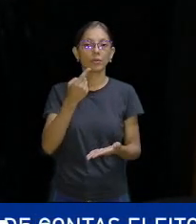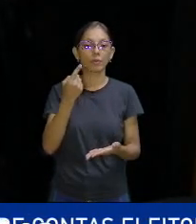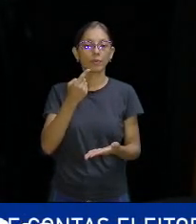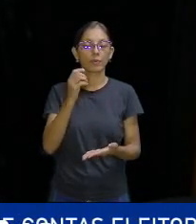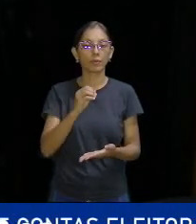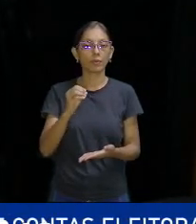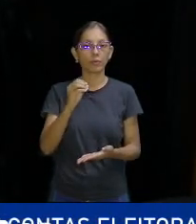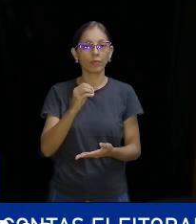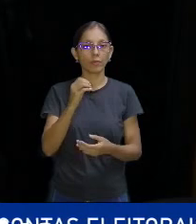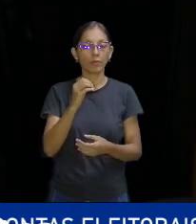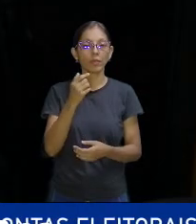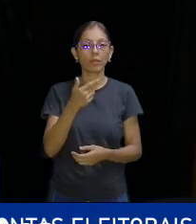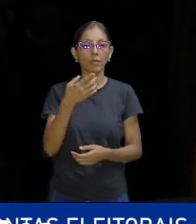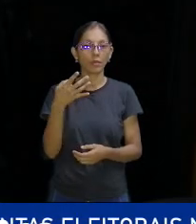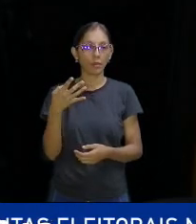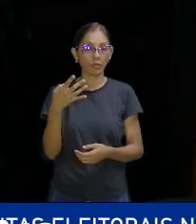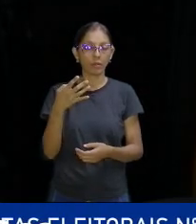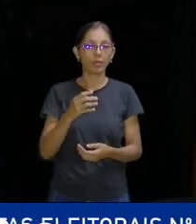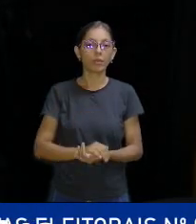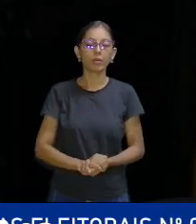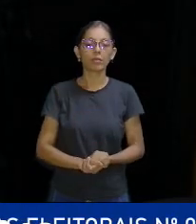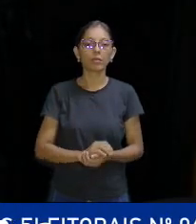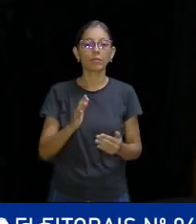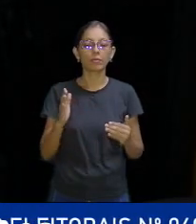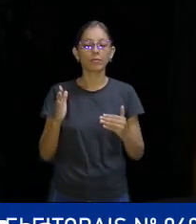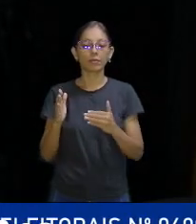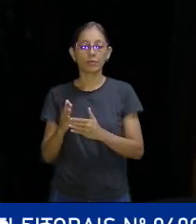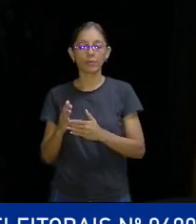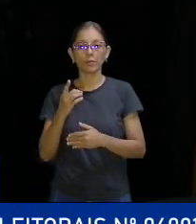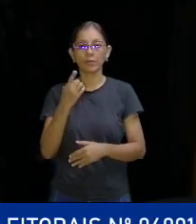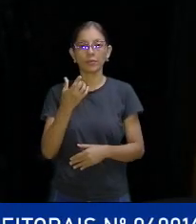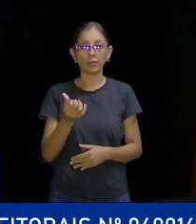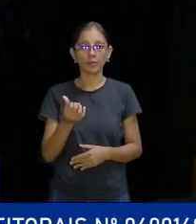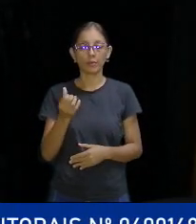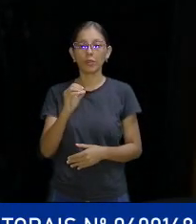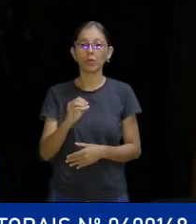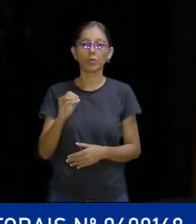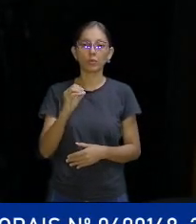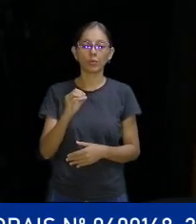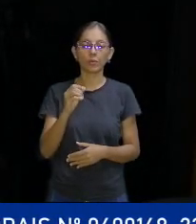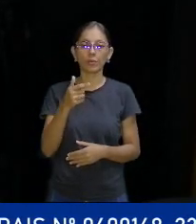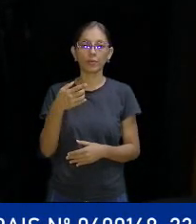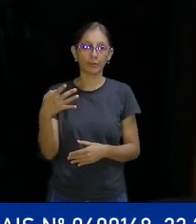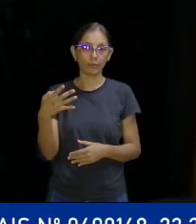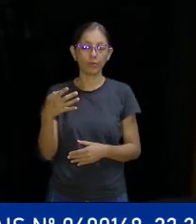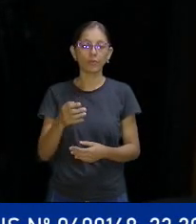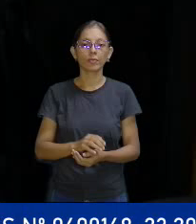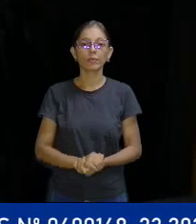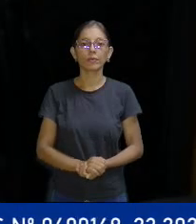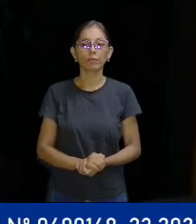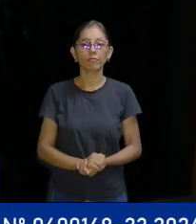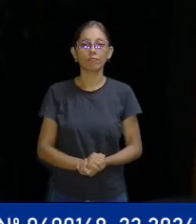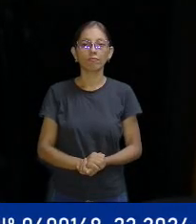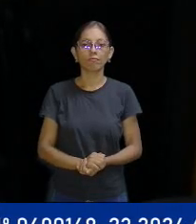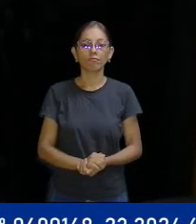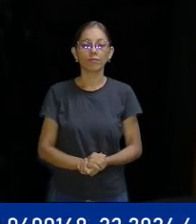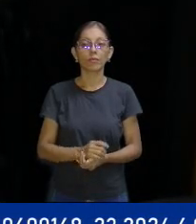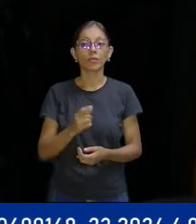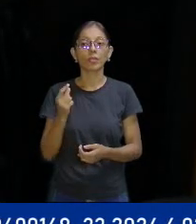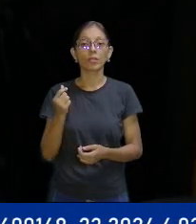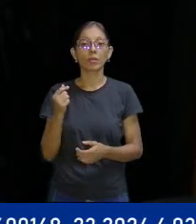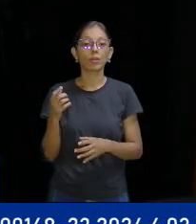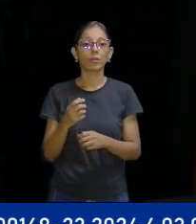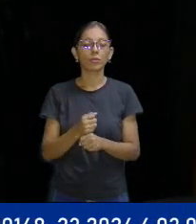2024 e posteriores movimentações até 16 de outubro, restando uma sobra de campanha no valor de R$ 24,00,